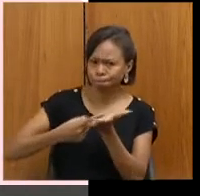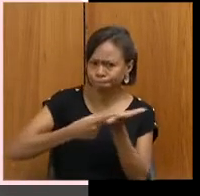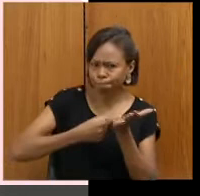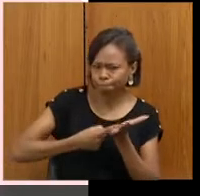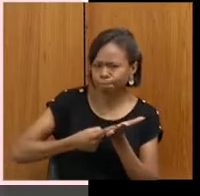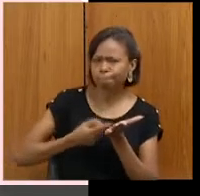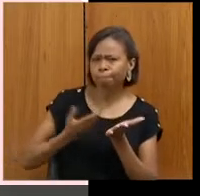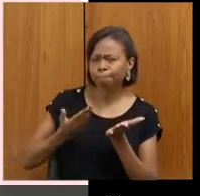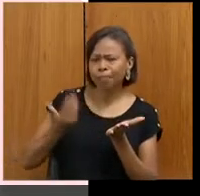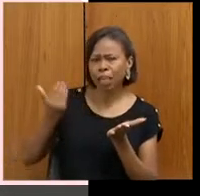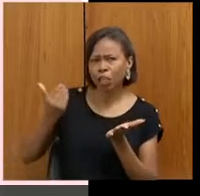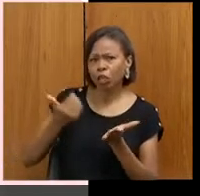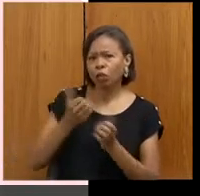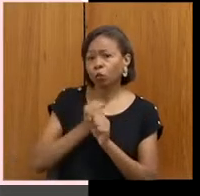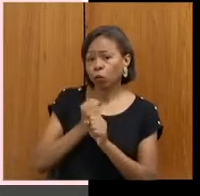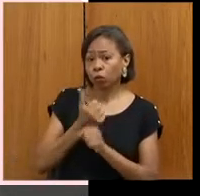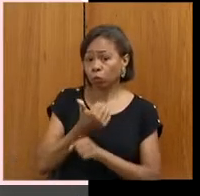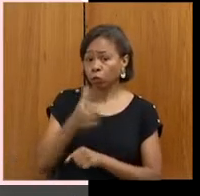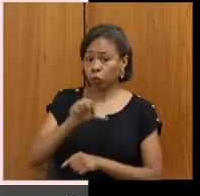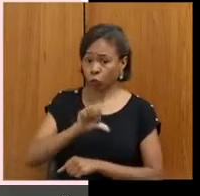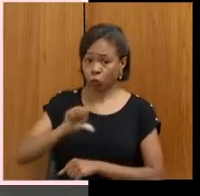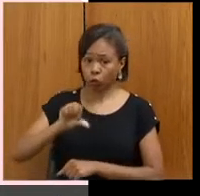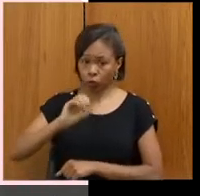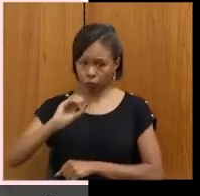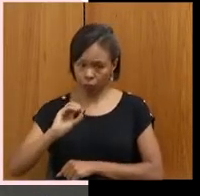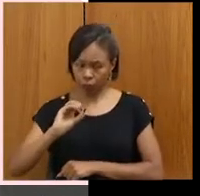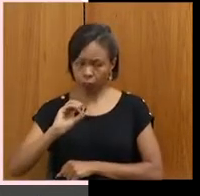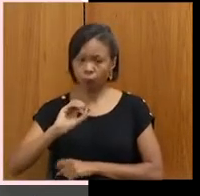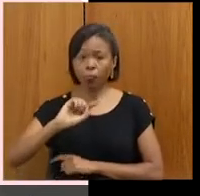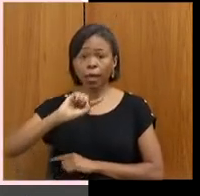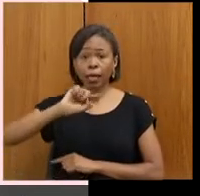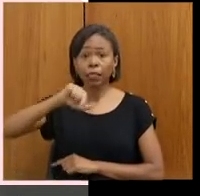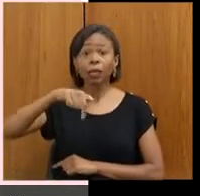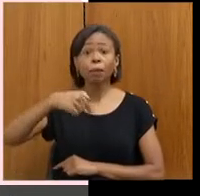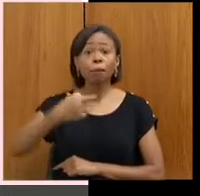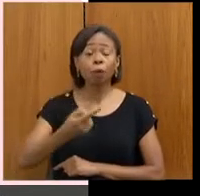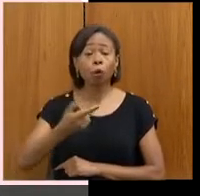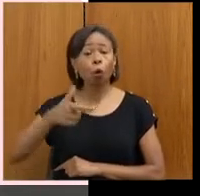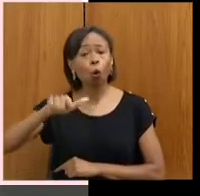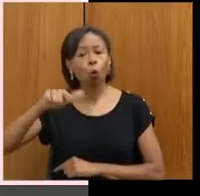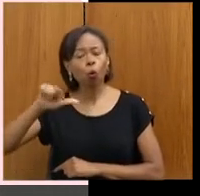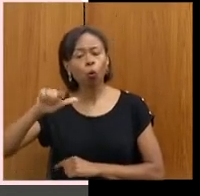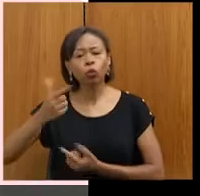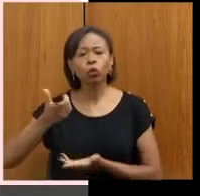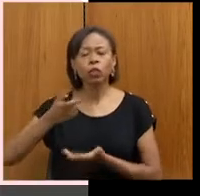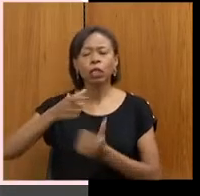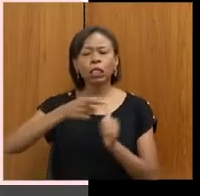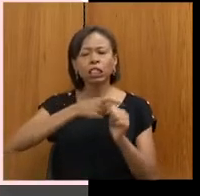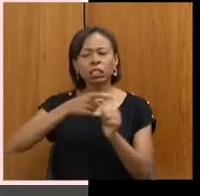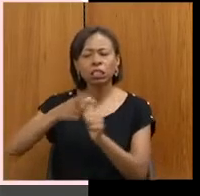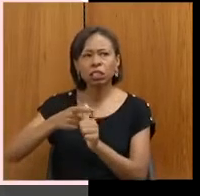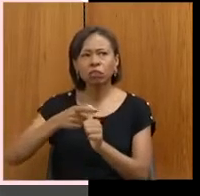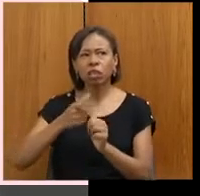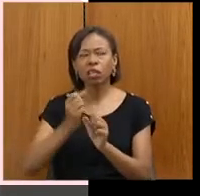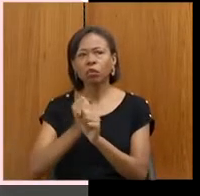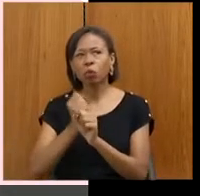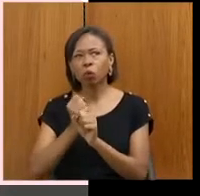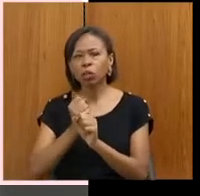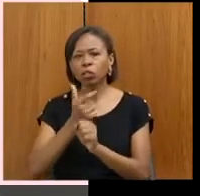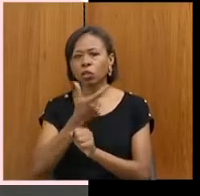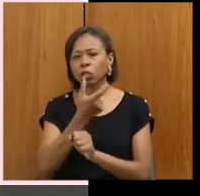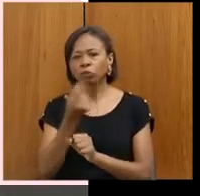dívida feita lá na década de 1990 e depois alguns outros individualmente realizados aí na década de 2010